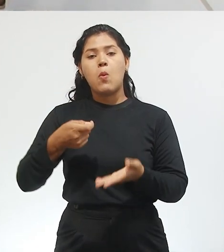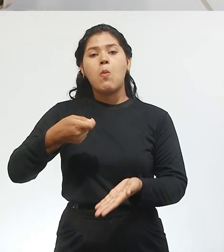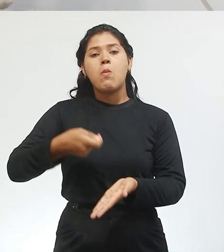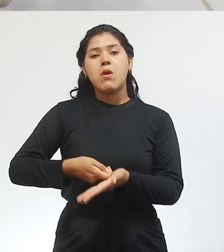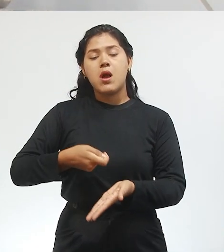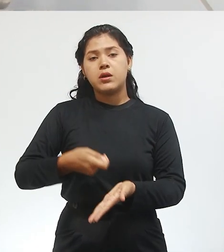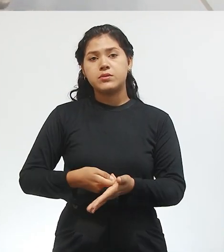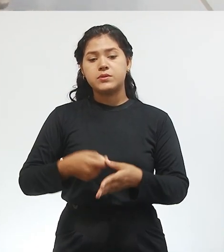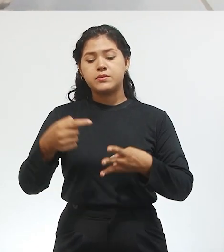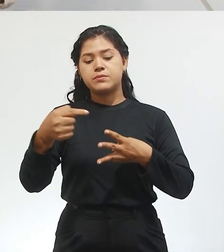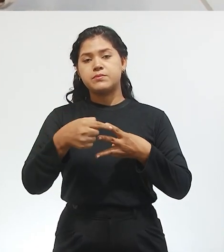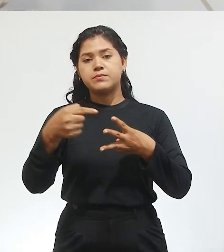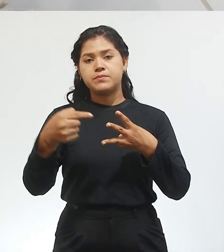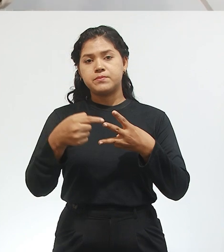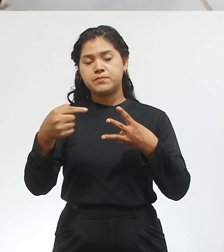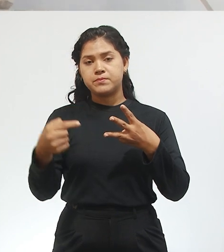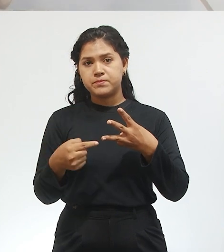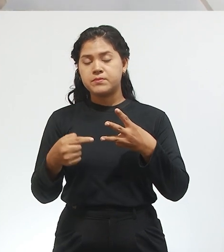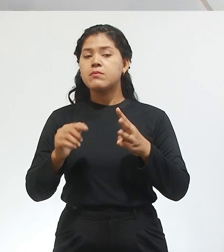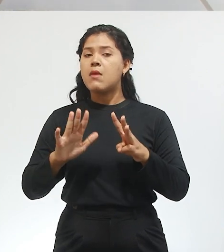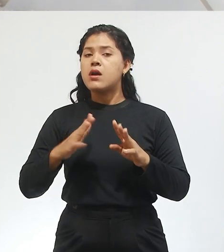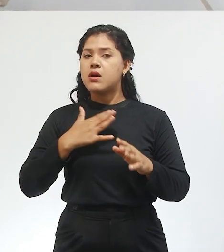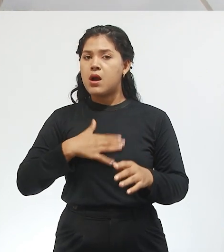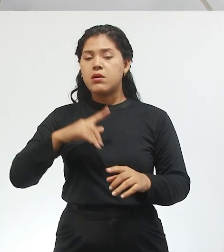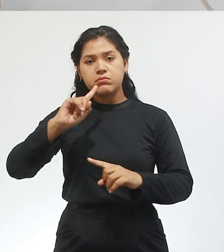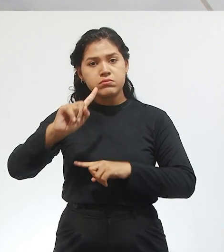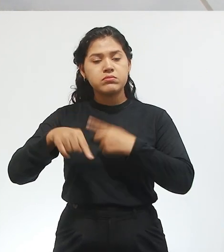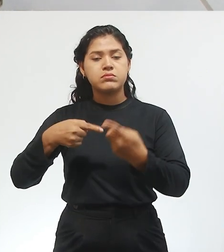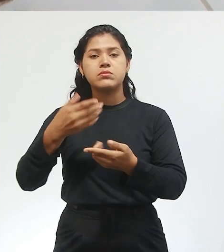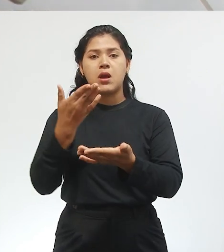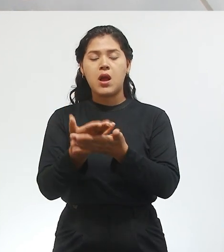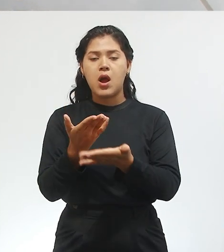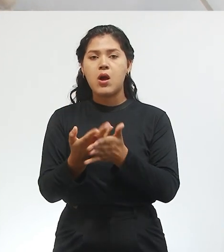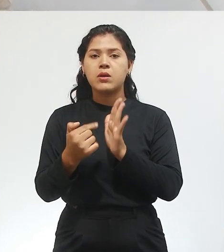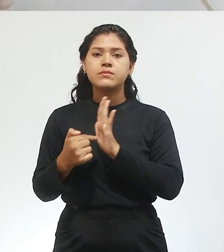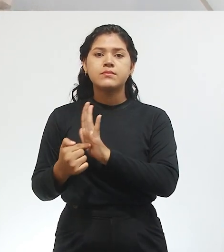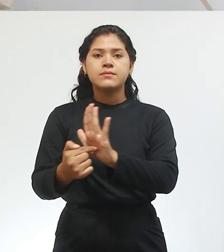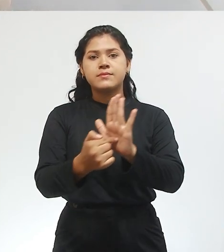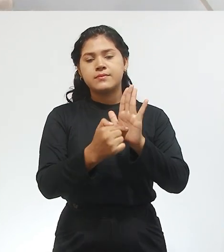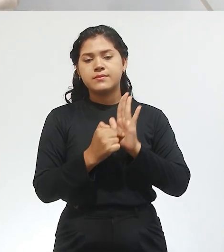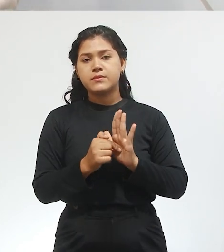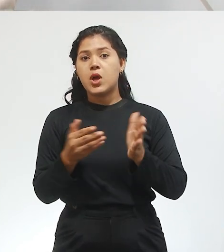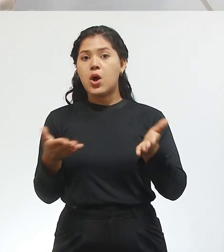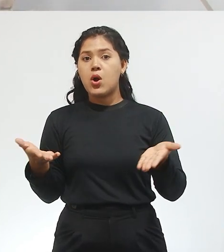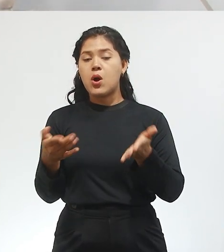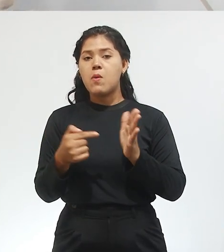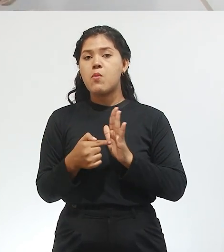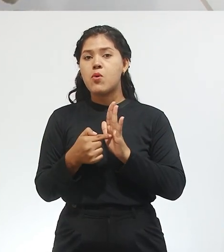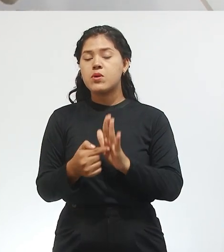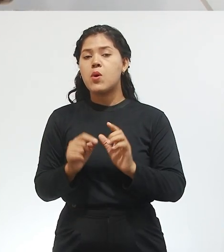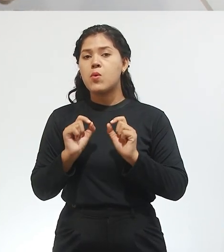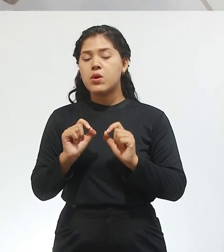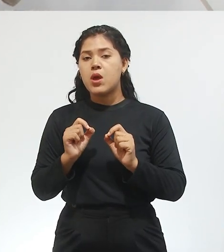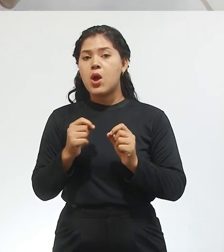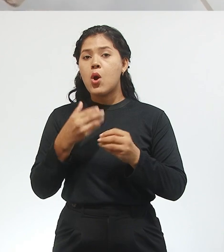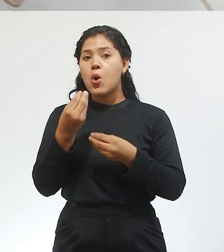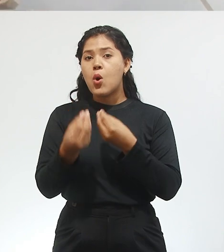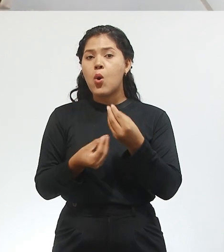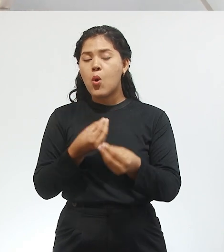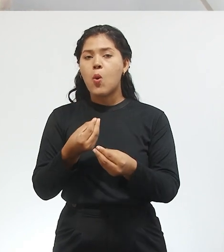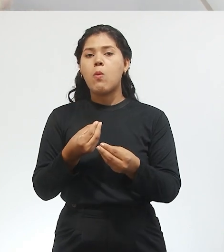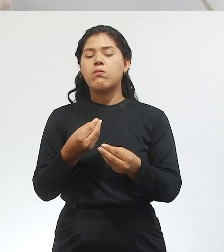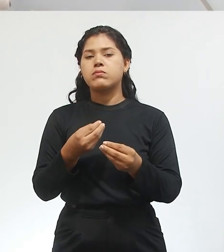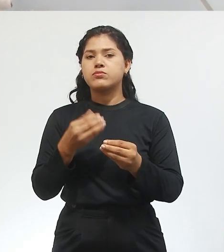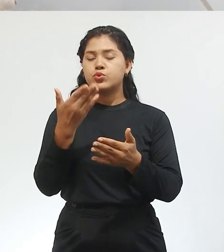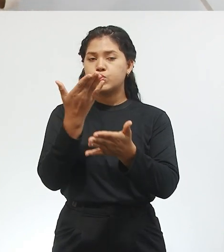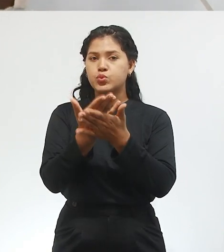direito, o que seria obrigações na próxima aula. Então, fiquem atentos. Neste momento, eu só preciso mostrá-los qual seria o